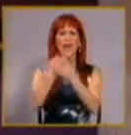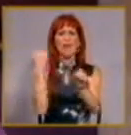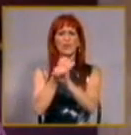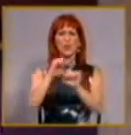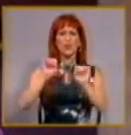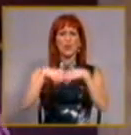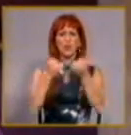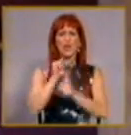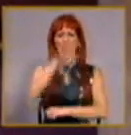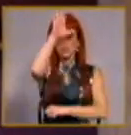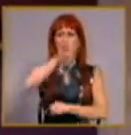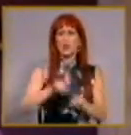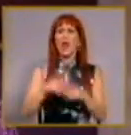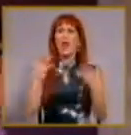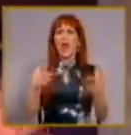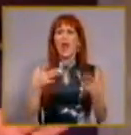do Estado.